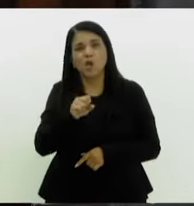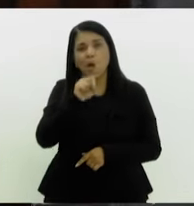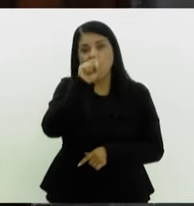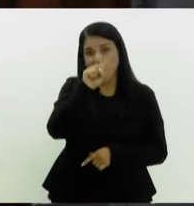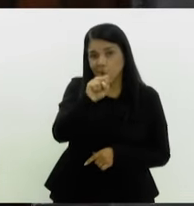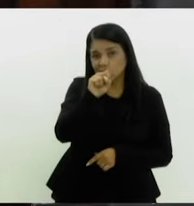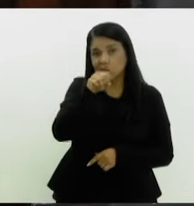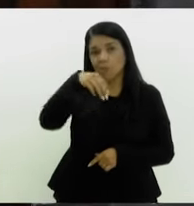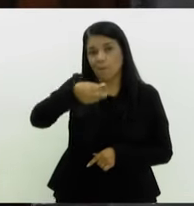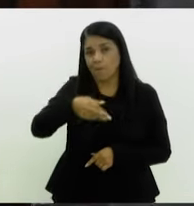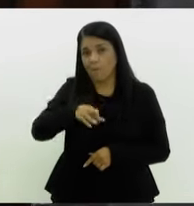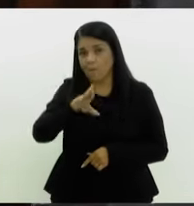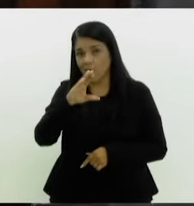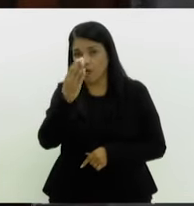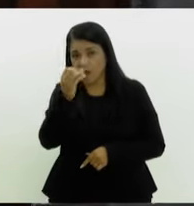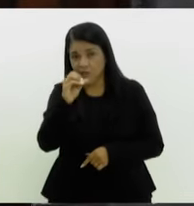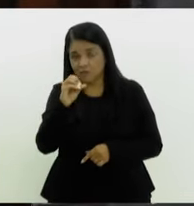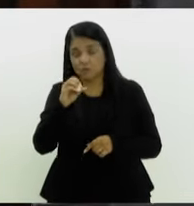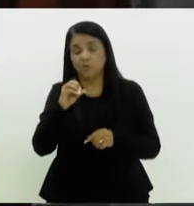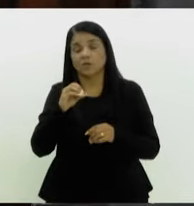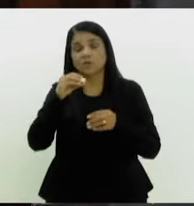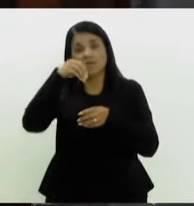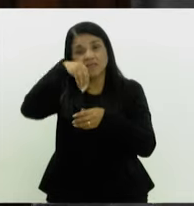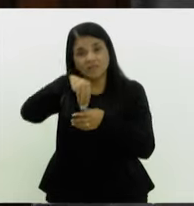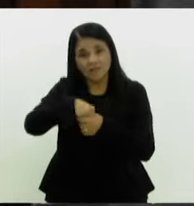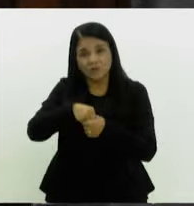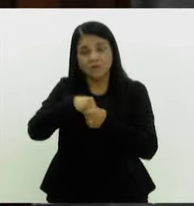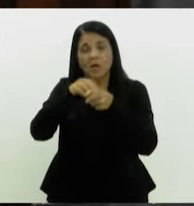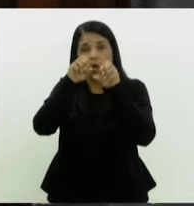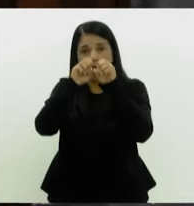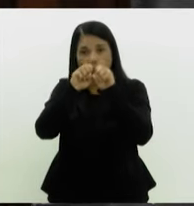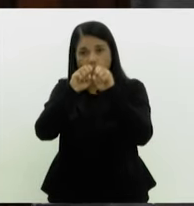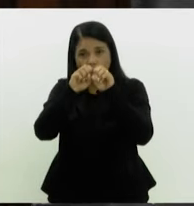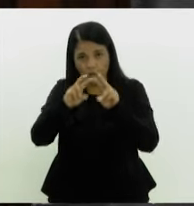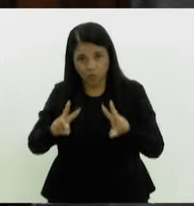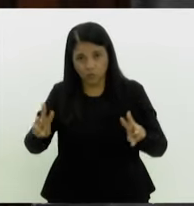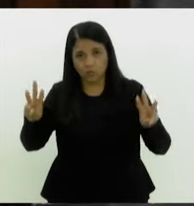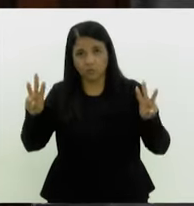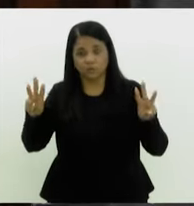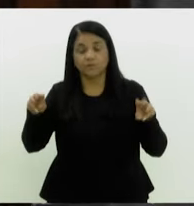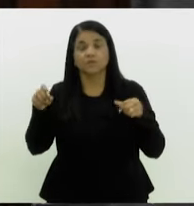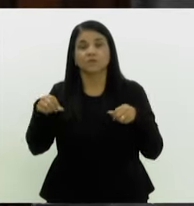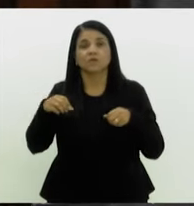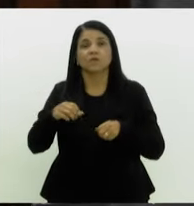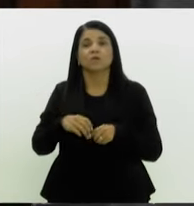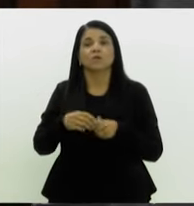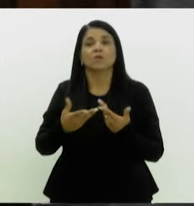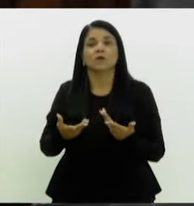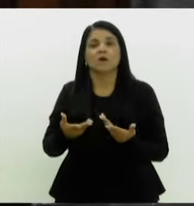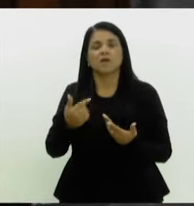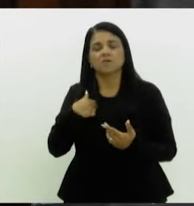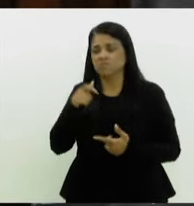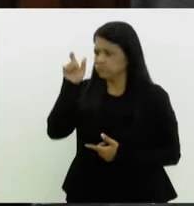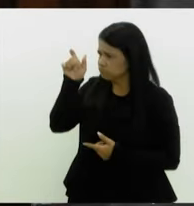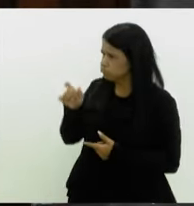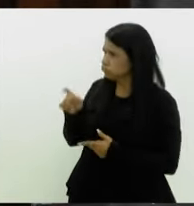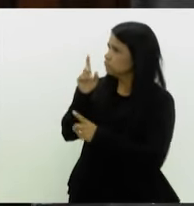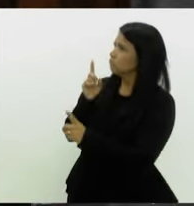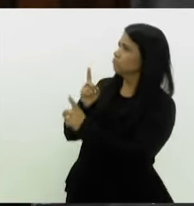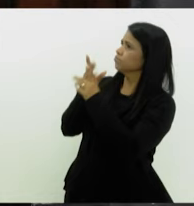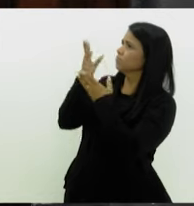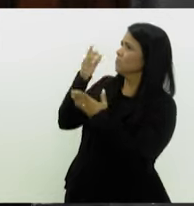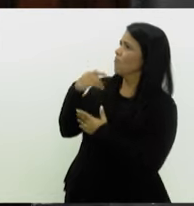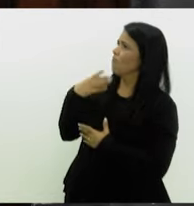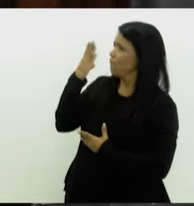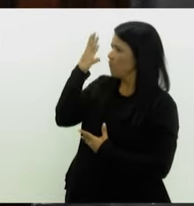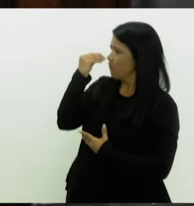ONU e cheguei na ONU para representar né Toda a pauta Feminina eu dou de cara com um retrat da Bené eu fiquei